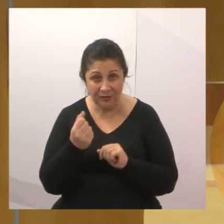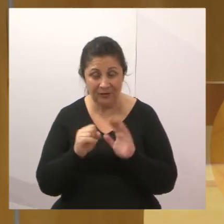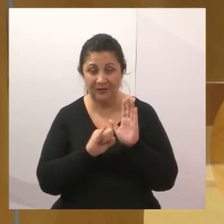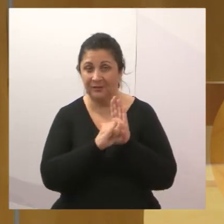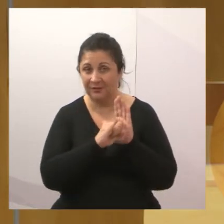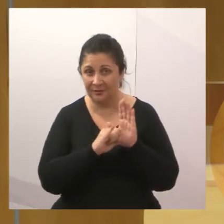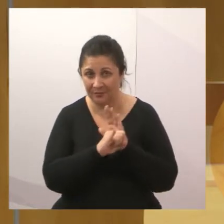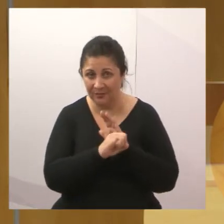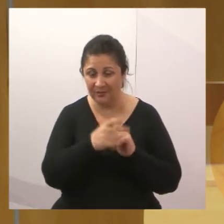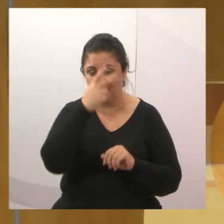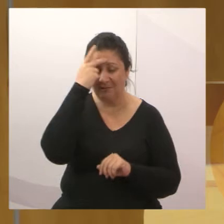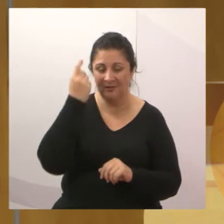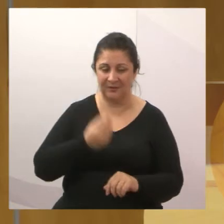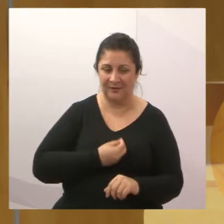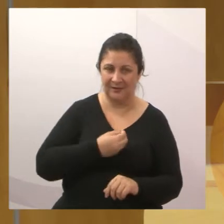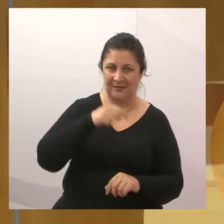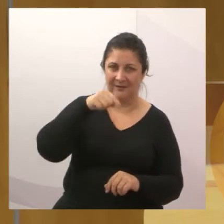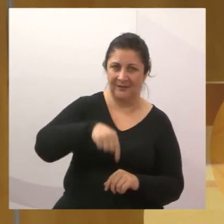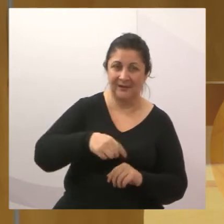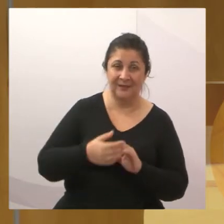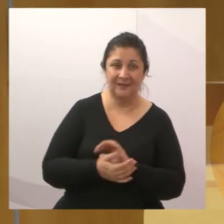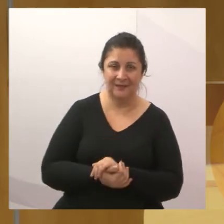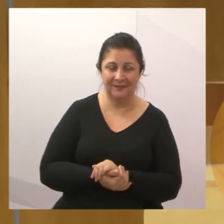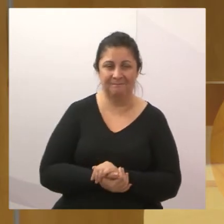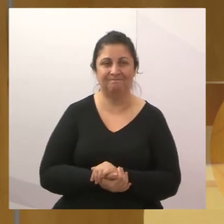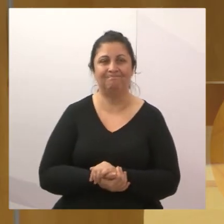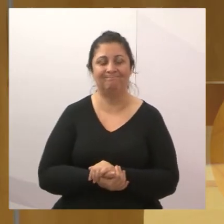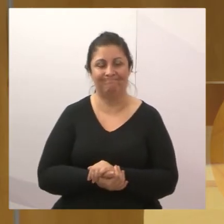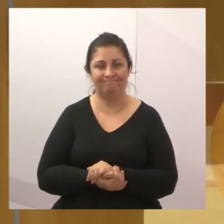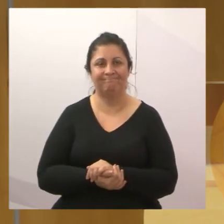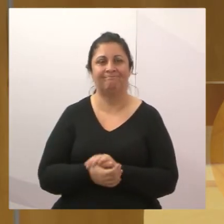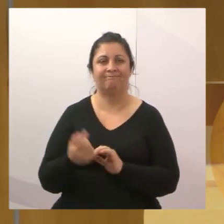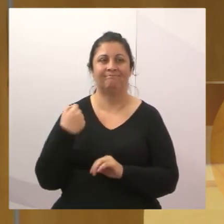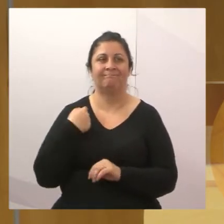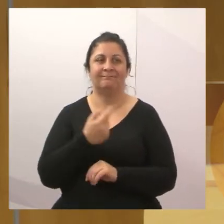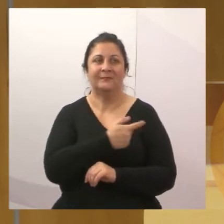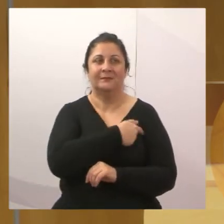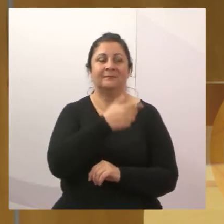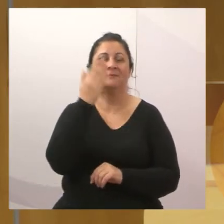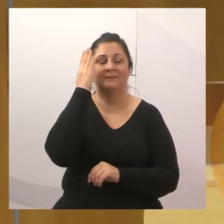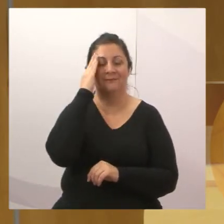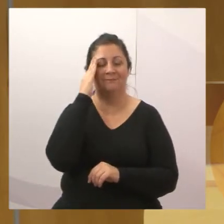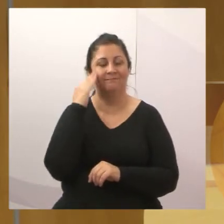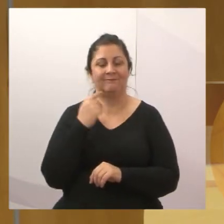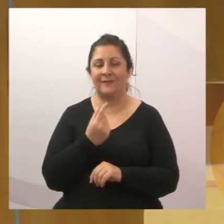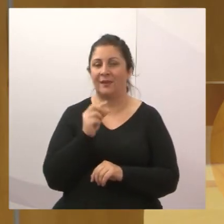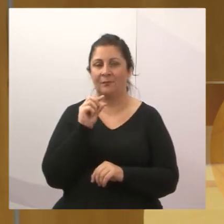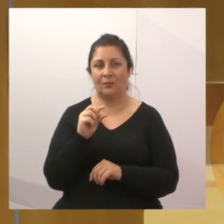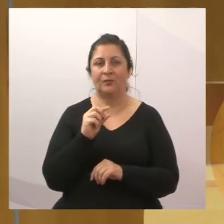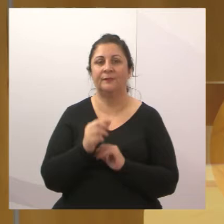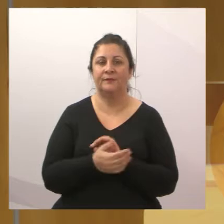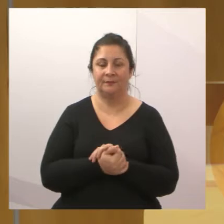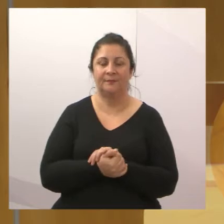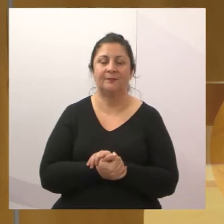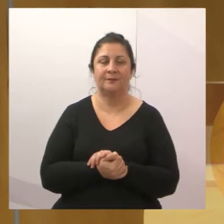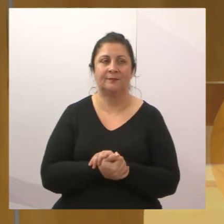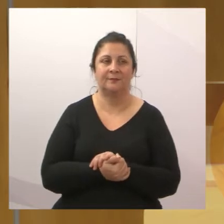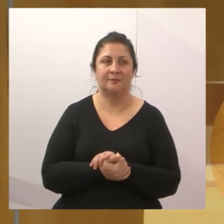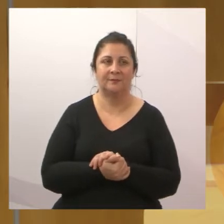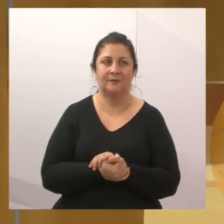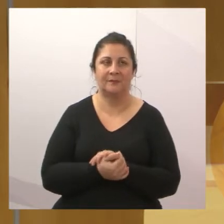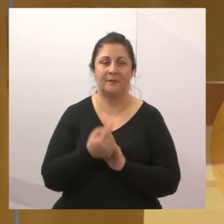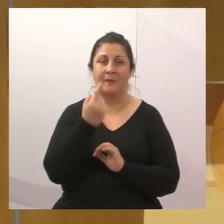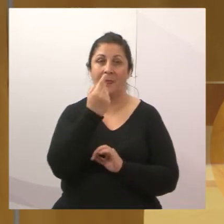do morador, dos munícipes da cidade de Jacareí, nós sabemos que não dá muito. Então, esse